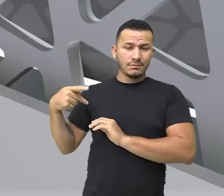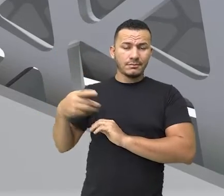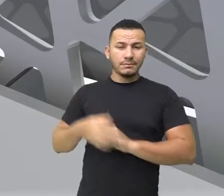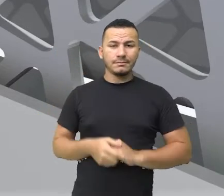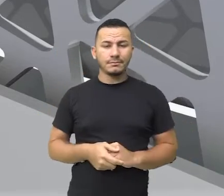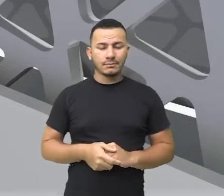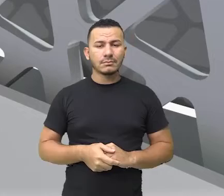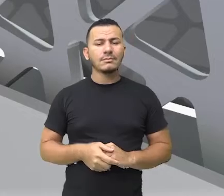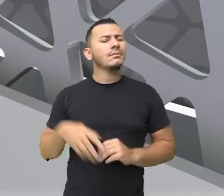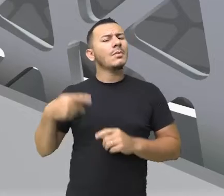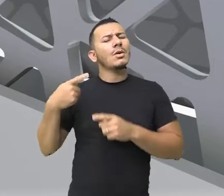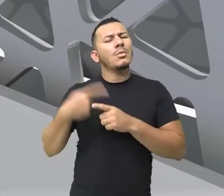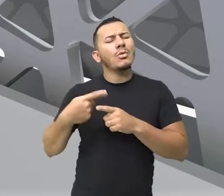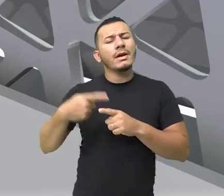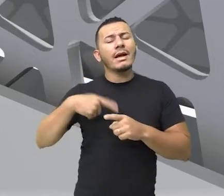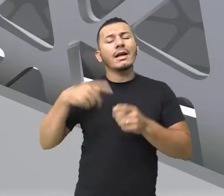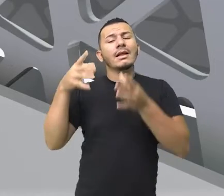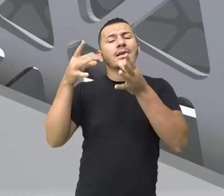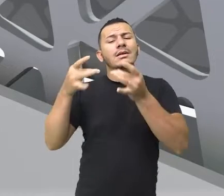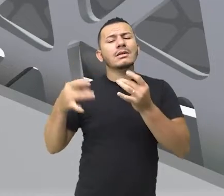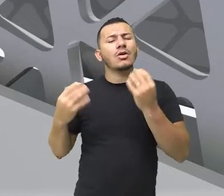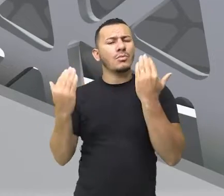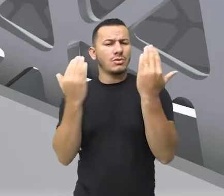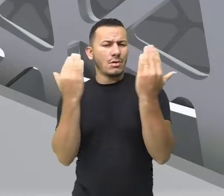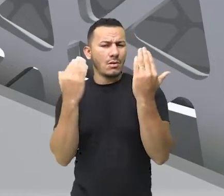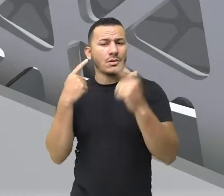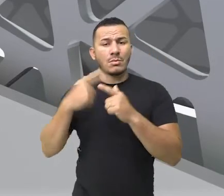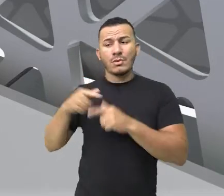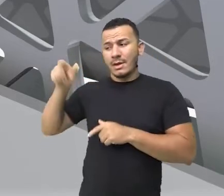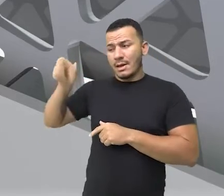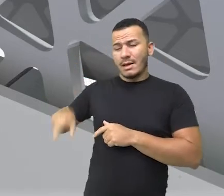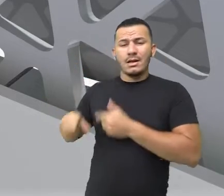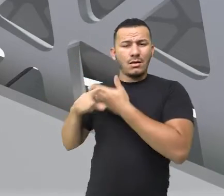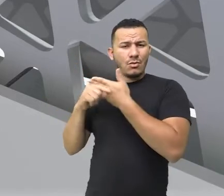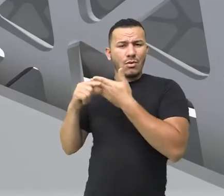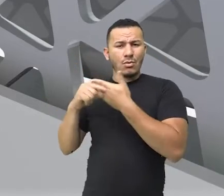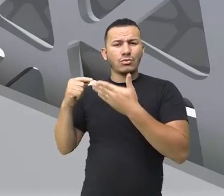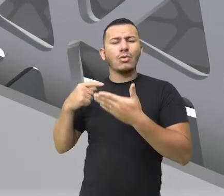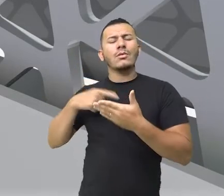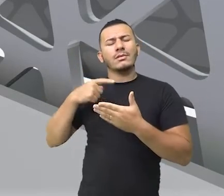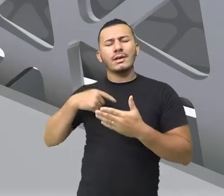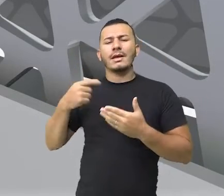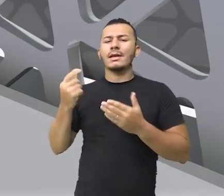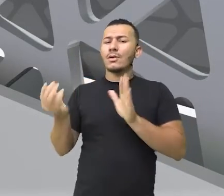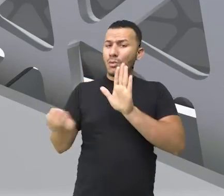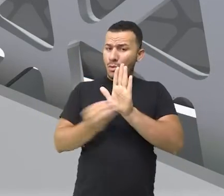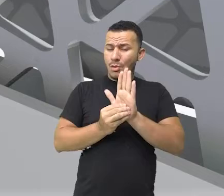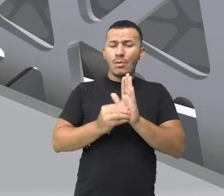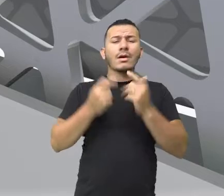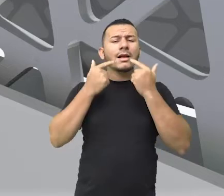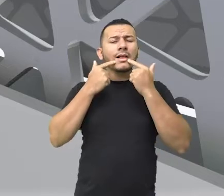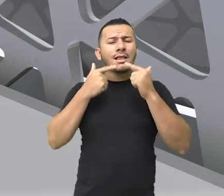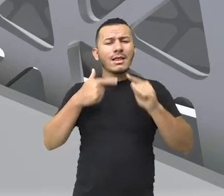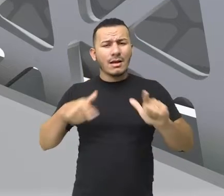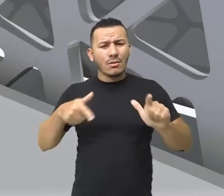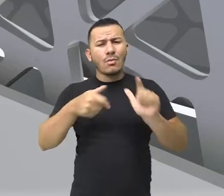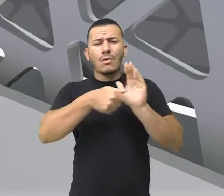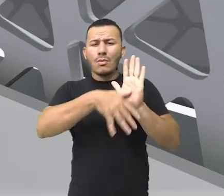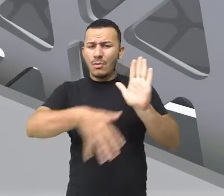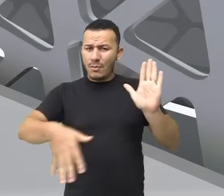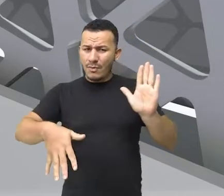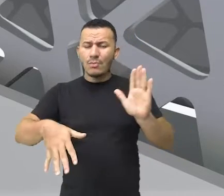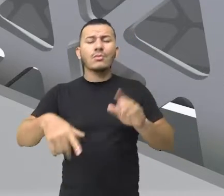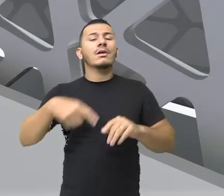porque carregadas de emoção, traz figuras de linguagem, traz essas comparações que ele